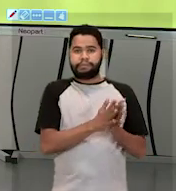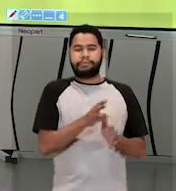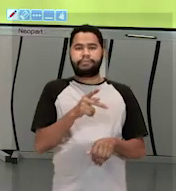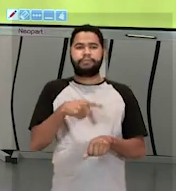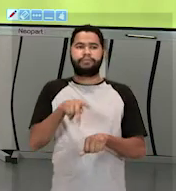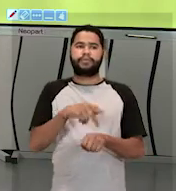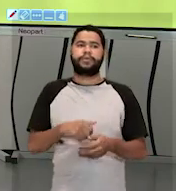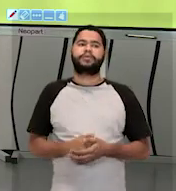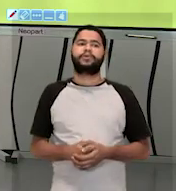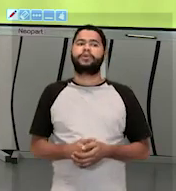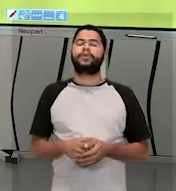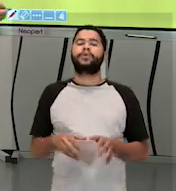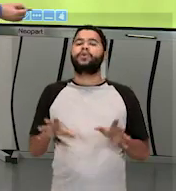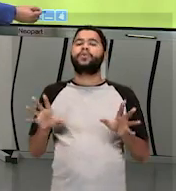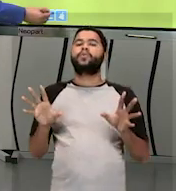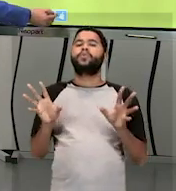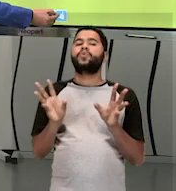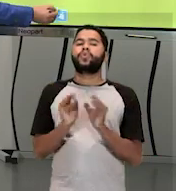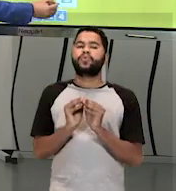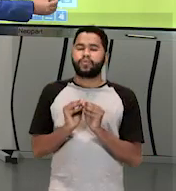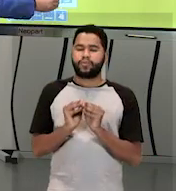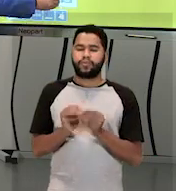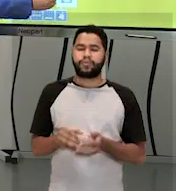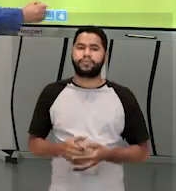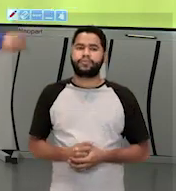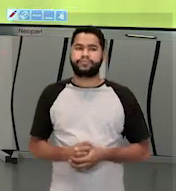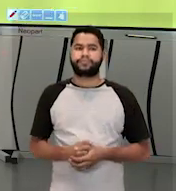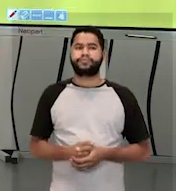O resumo da Segunda Guerra Mundial.